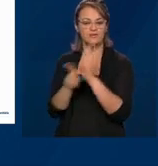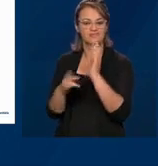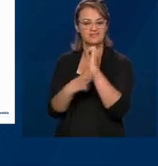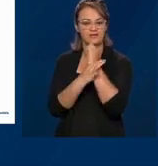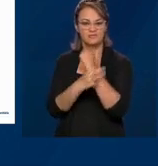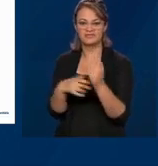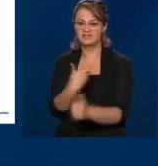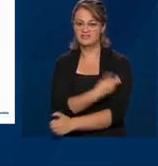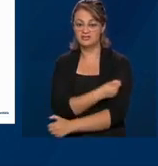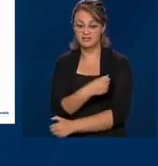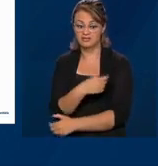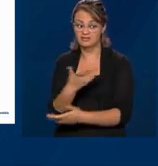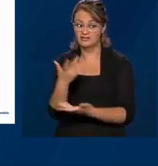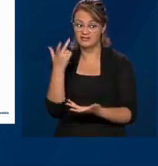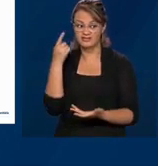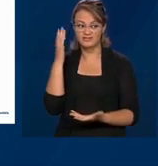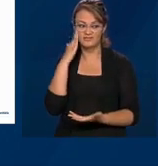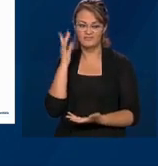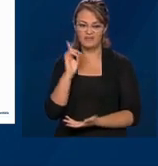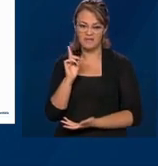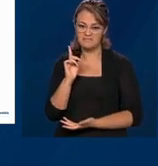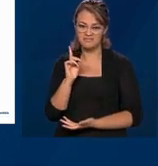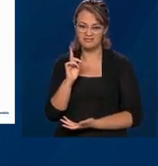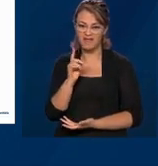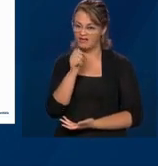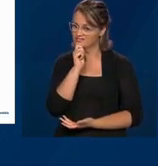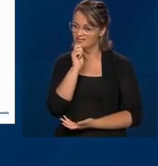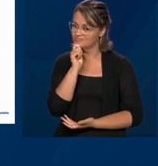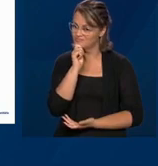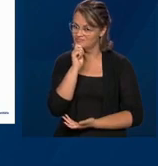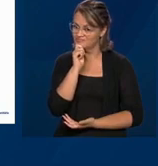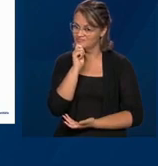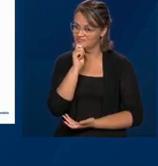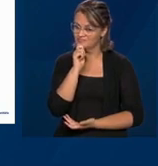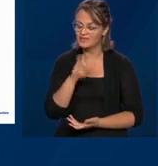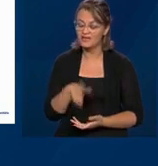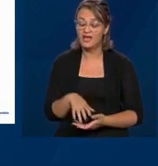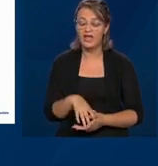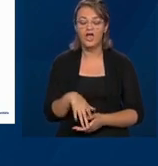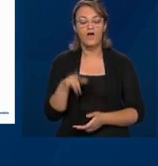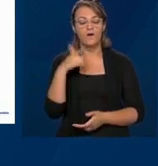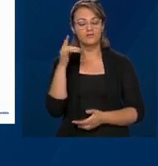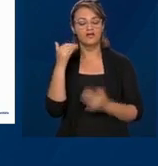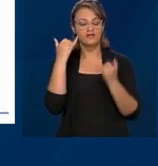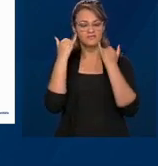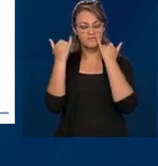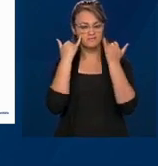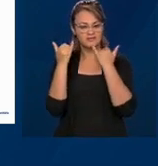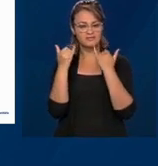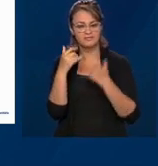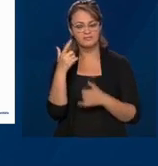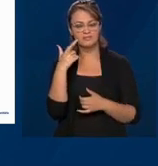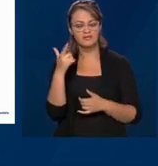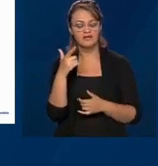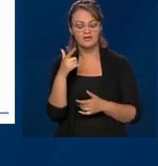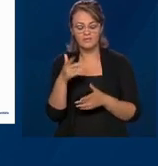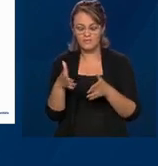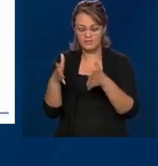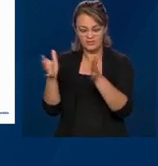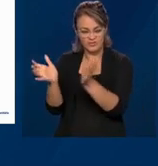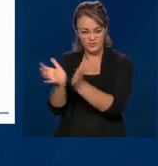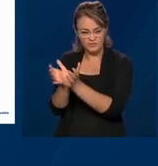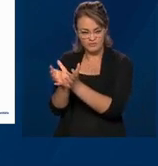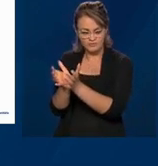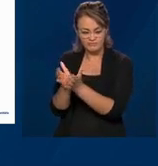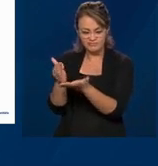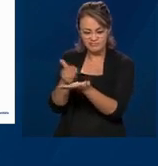vacina. A segurança, nós temos um dado que é bastante abrangente, mas quando nós separamos esses